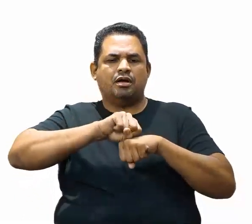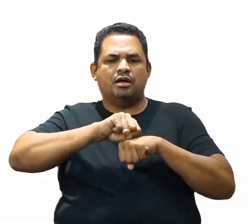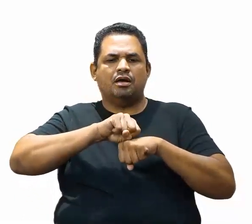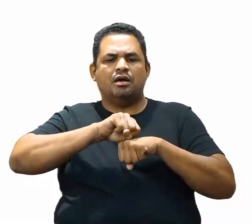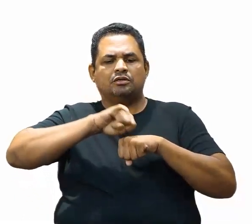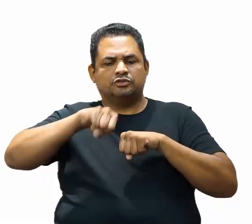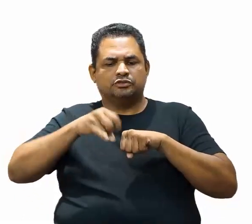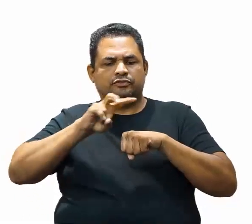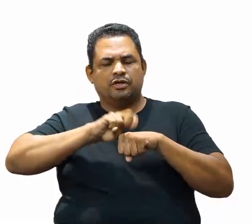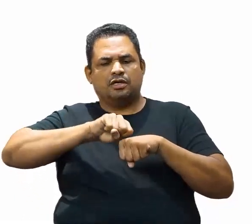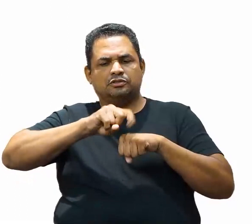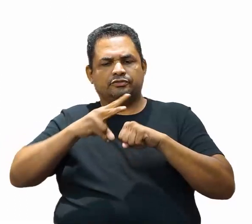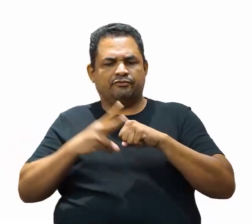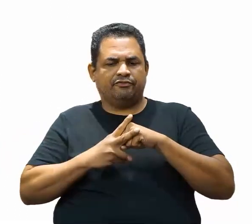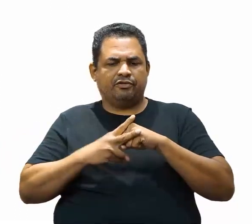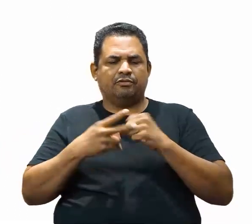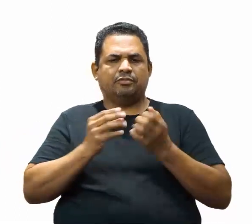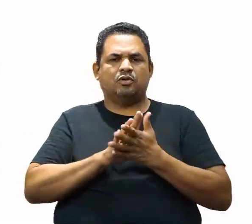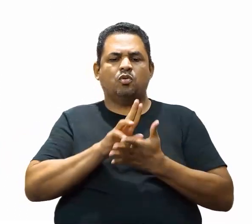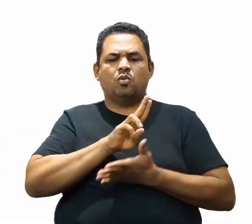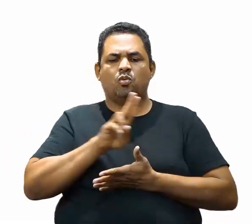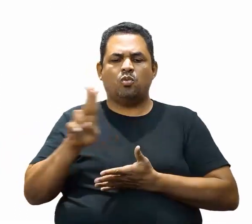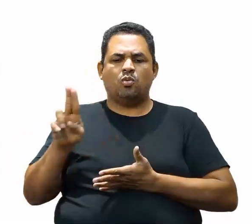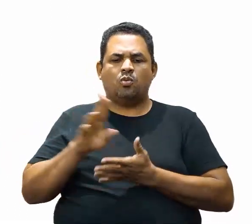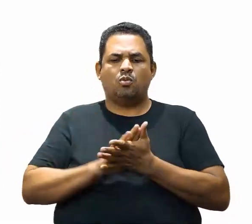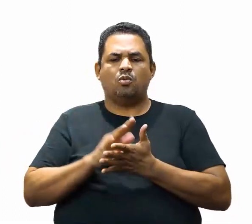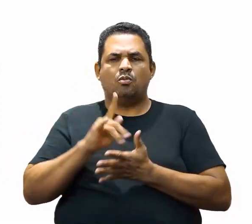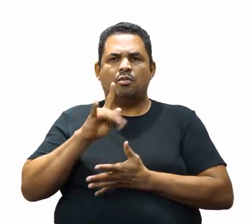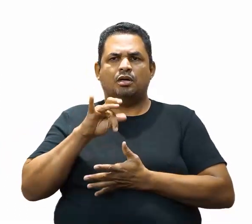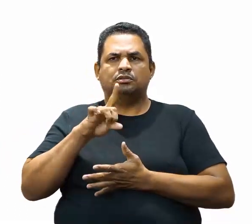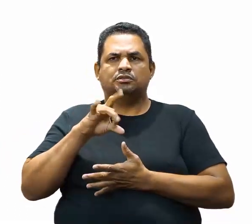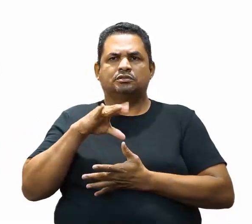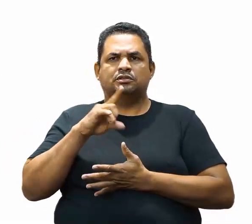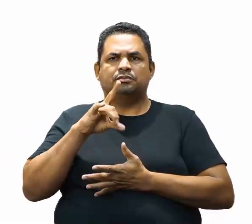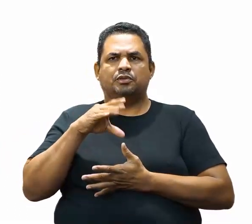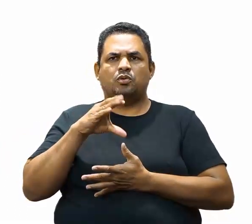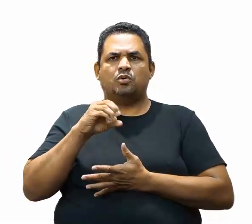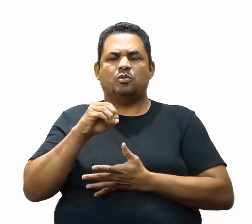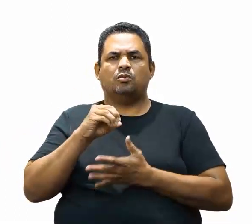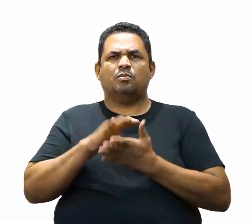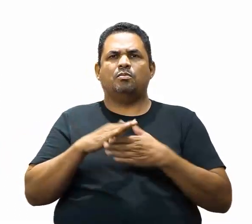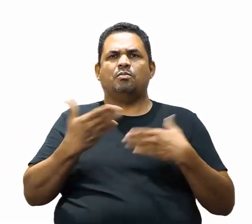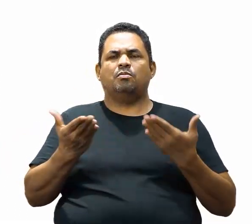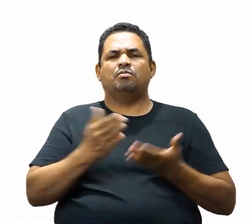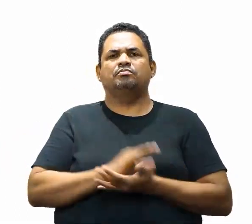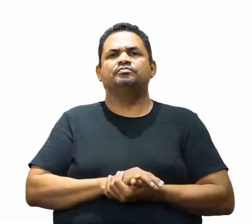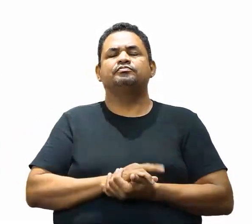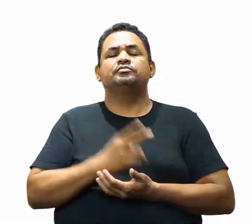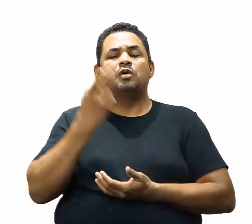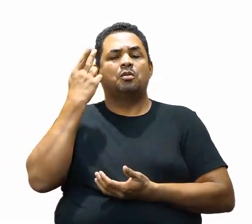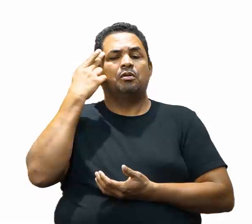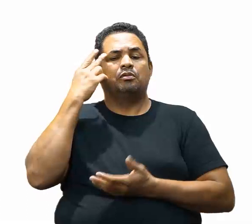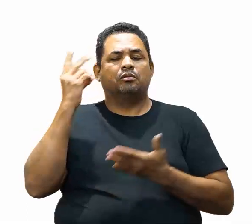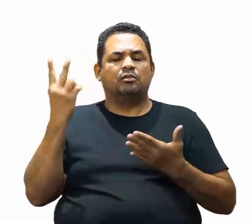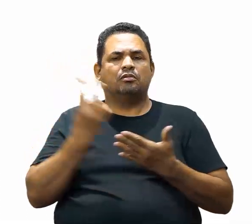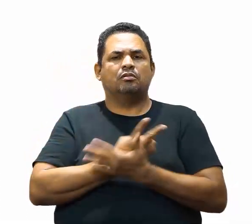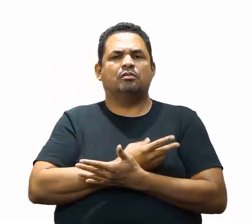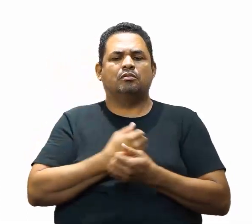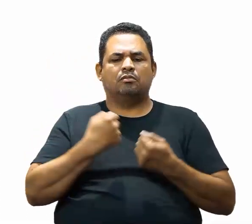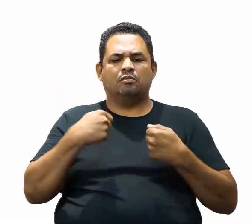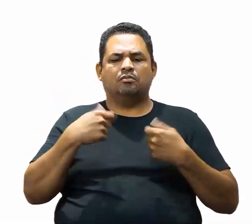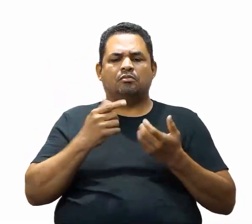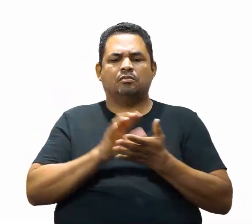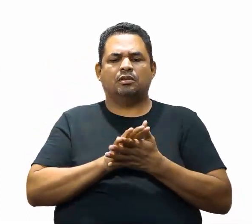forma nominal do verbo, que é o particípio. Sim. Normalmente, o que acontece? Eu posso pegar uma